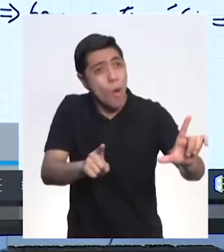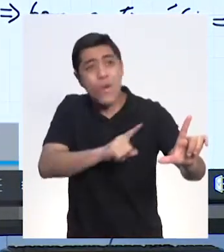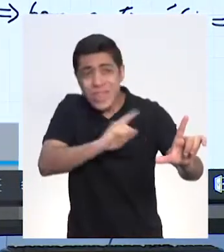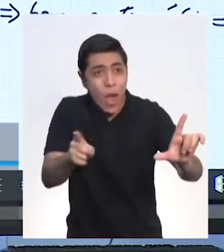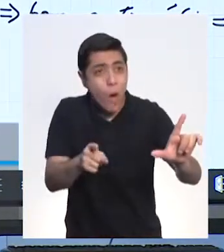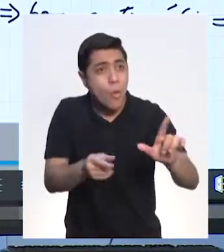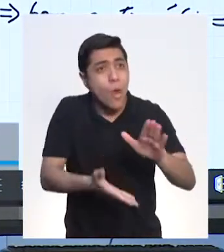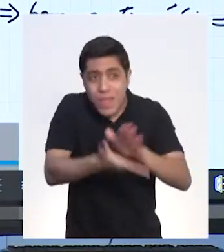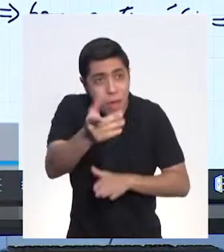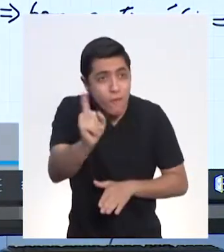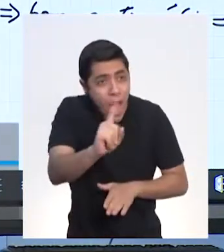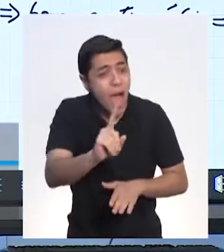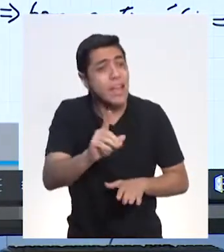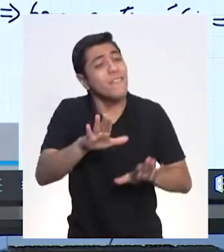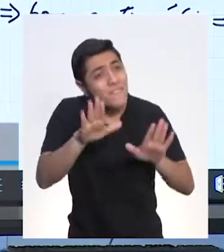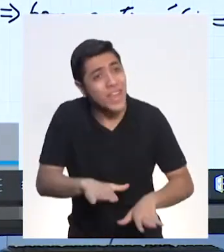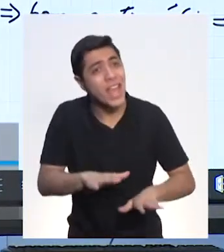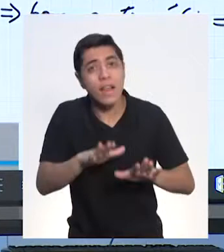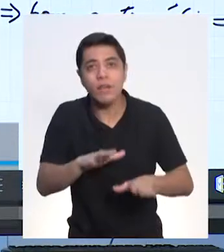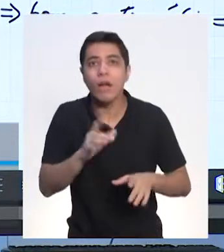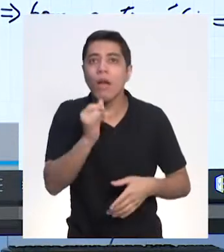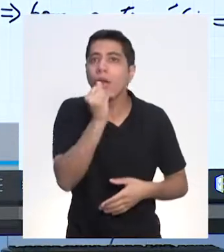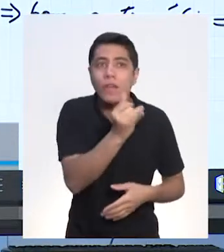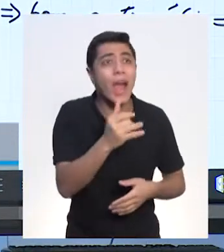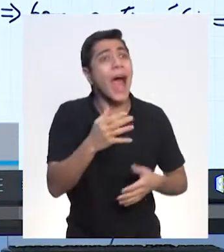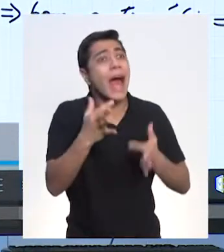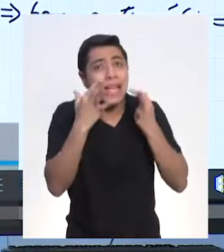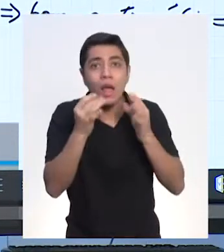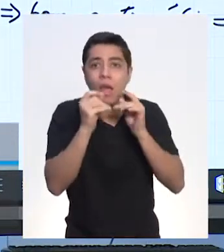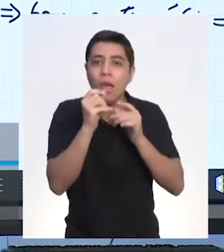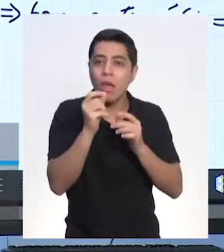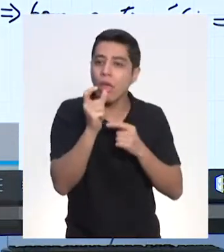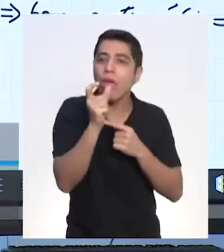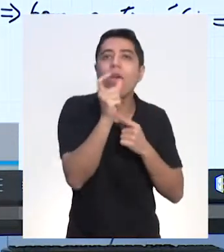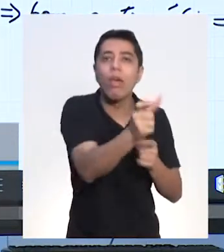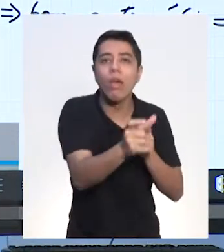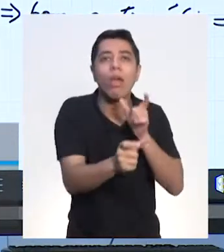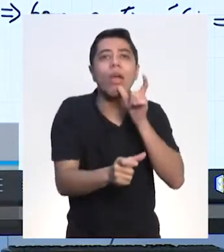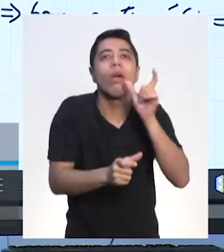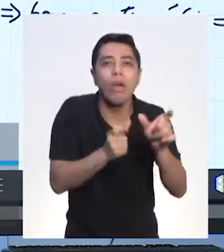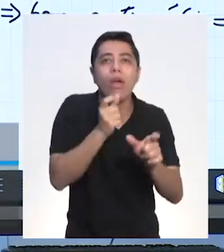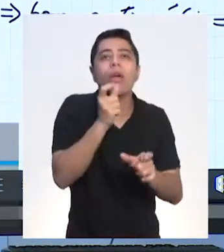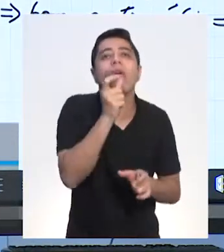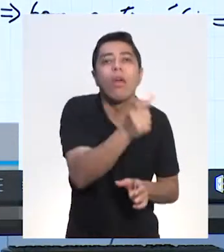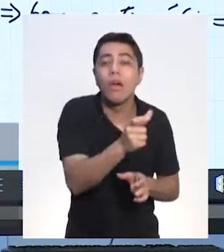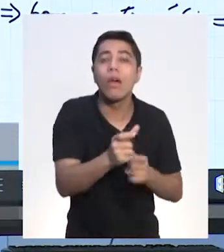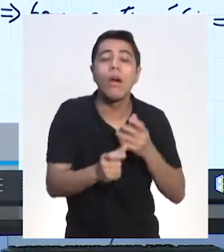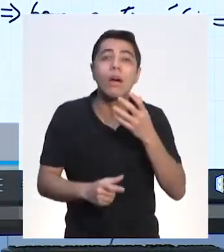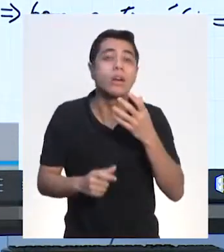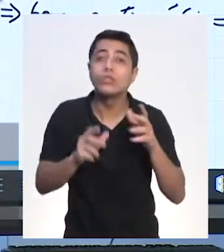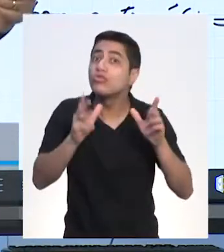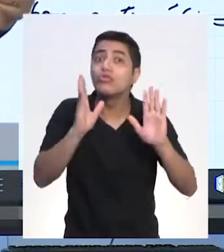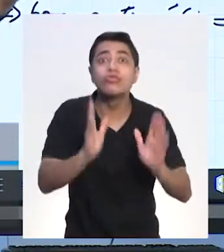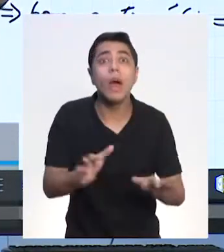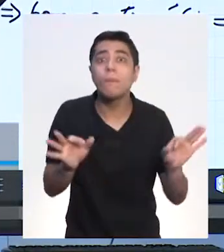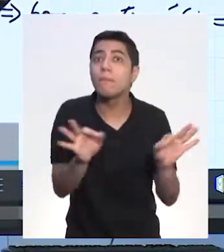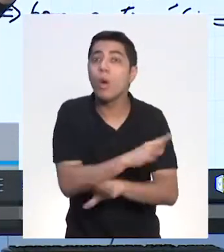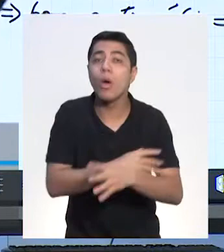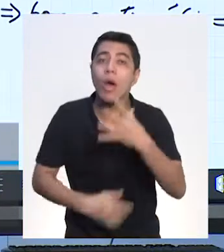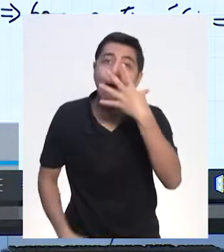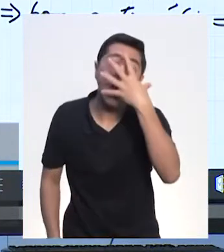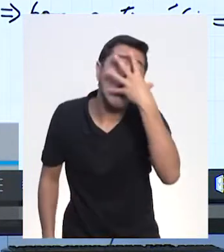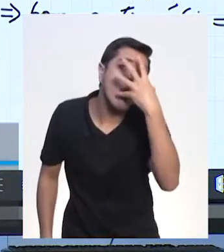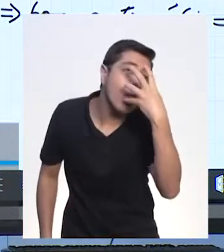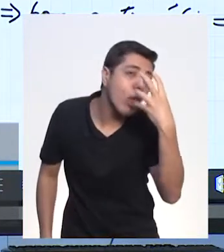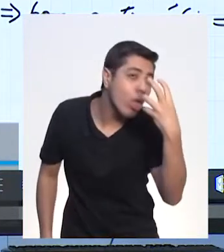já está em catarse. Você está tão entretido naquilo que na sua cabeça é inconsciente. Você acredita que a pessoa vai ouvir você.